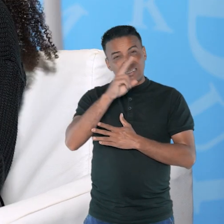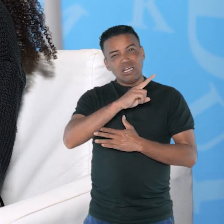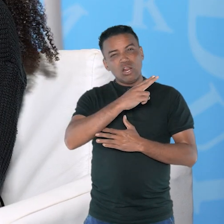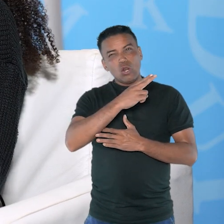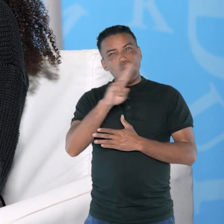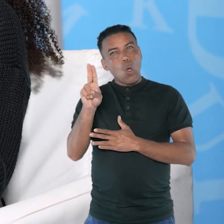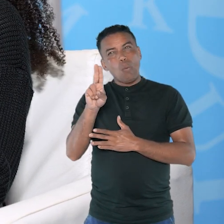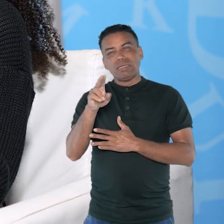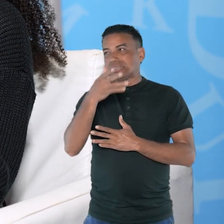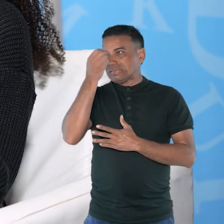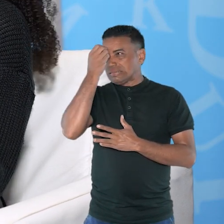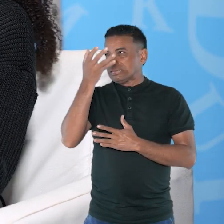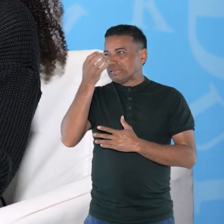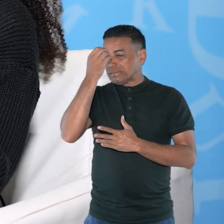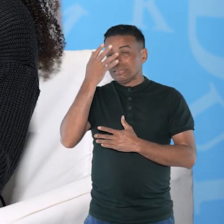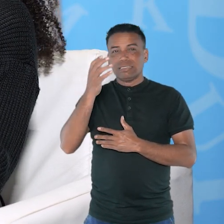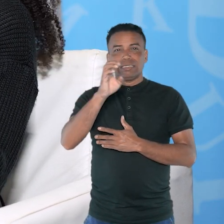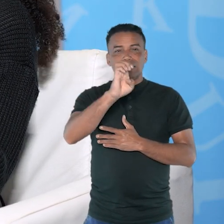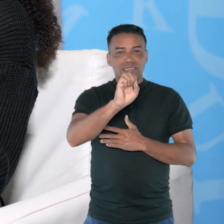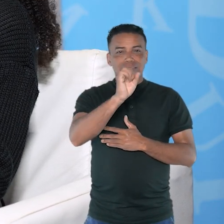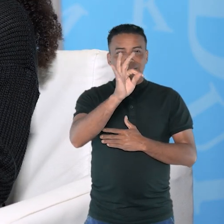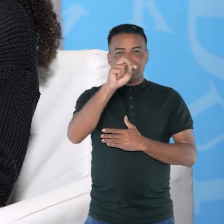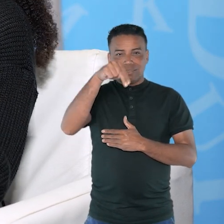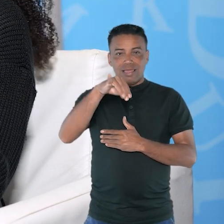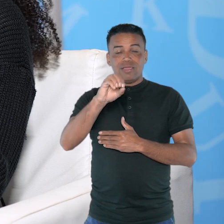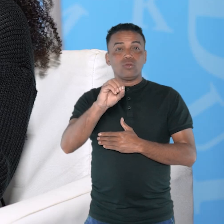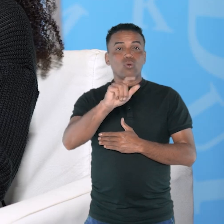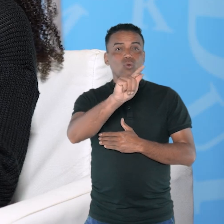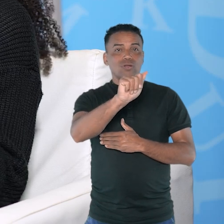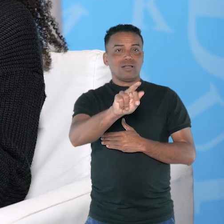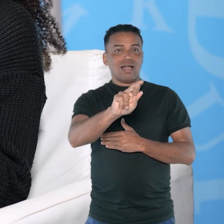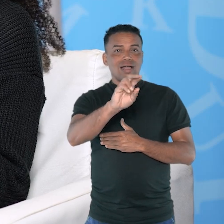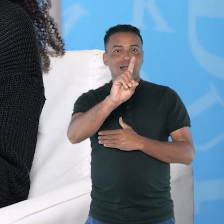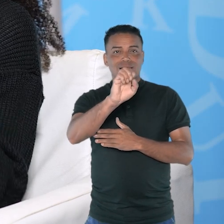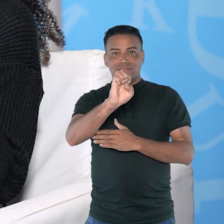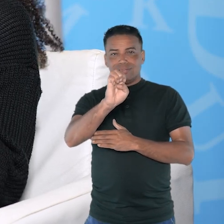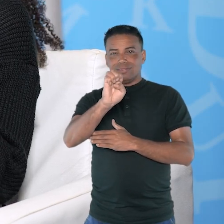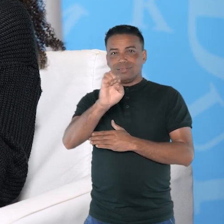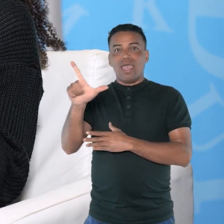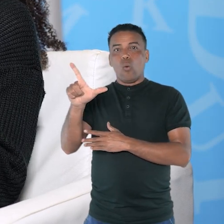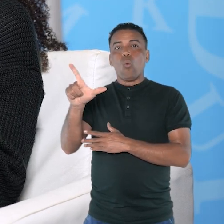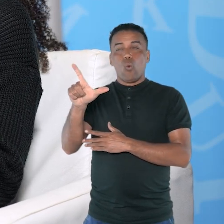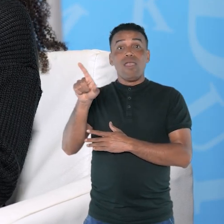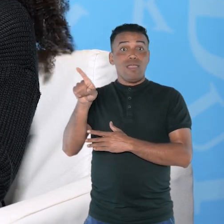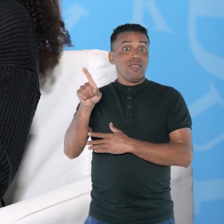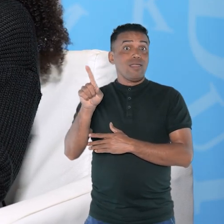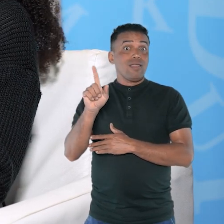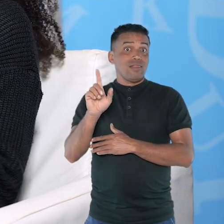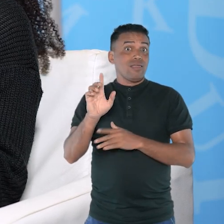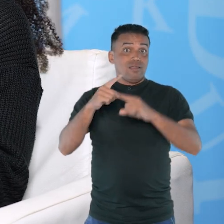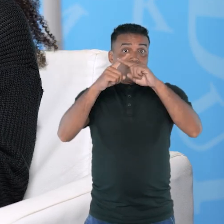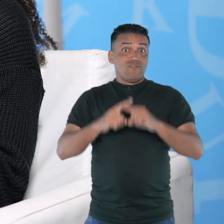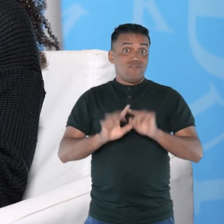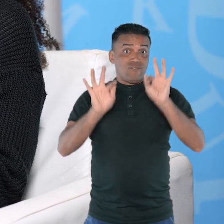nervosa. Mas é o Estênio Gardel, que escreveu um livro super premiado agora, A Palavra que Resta. Ele estava na final. E saiu pela